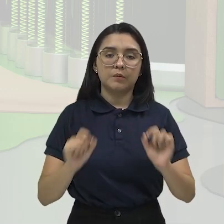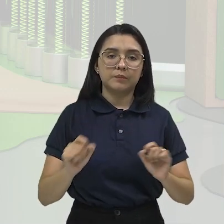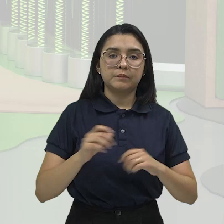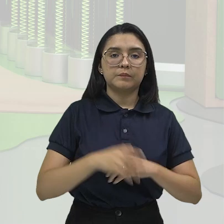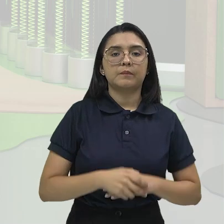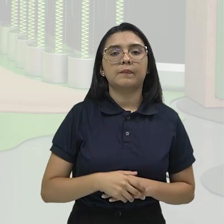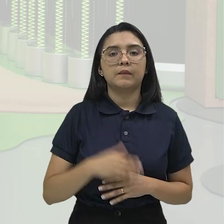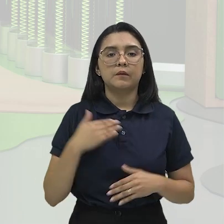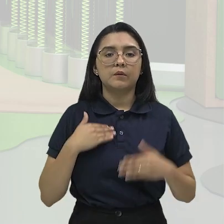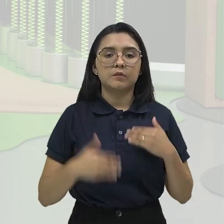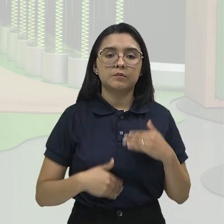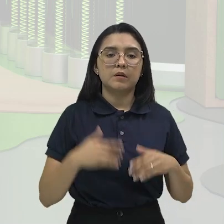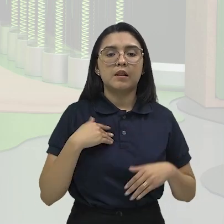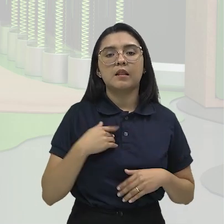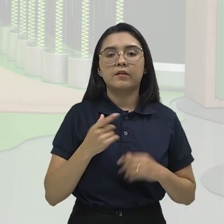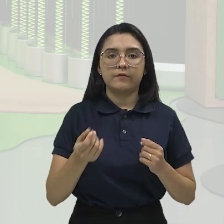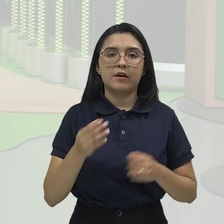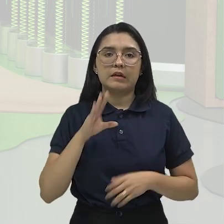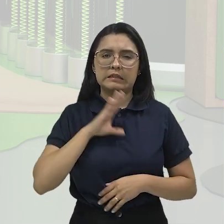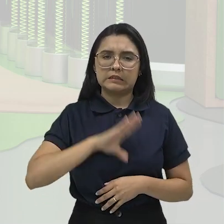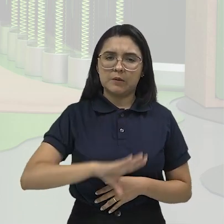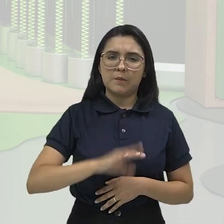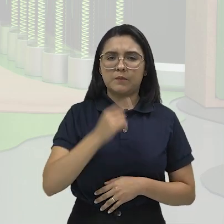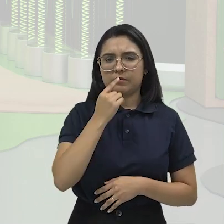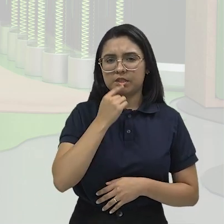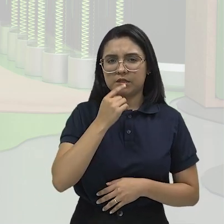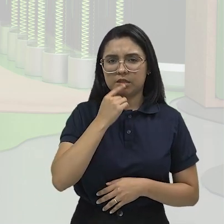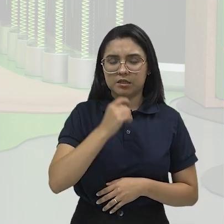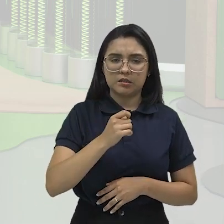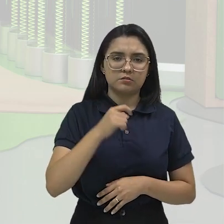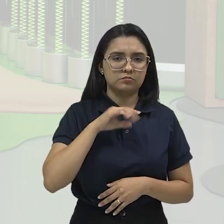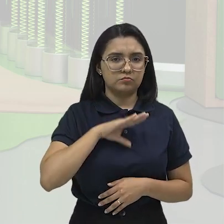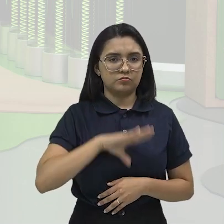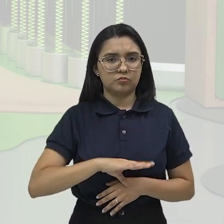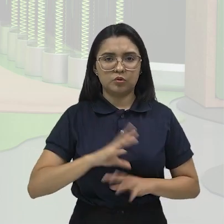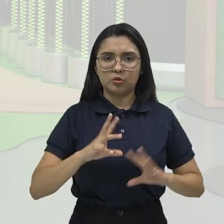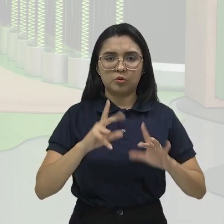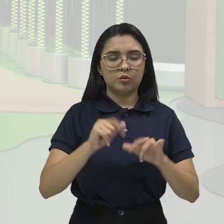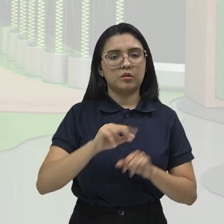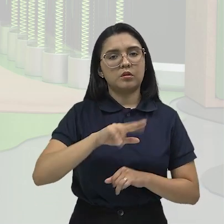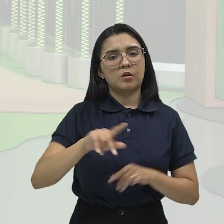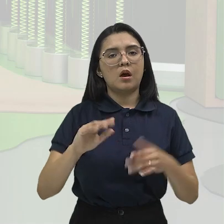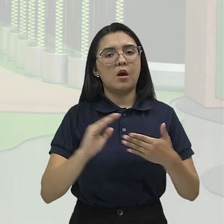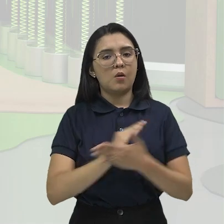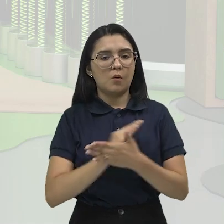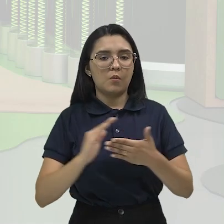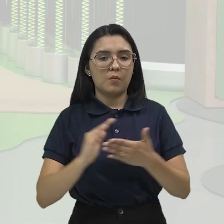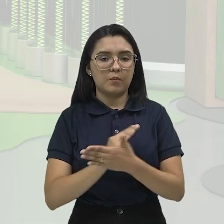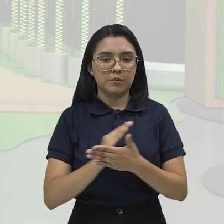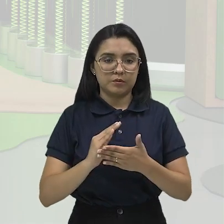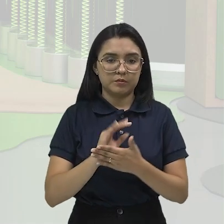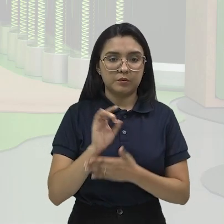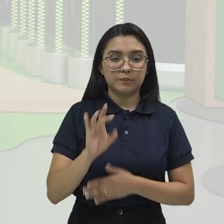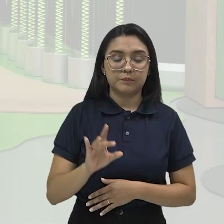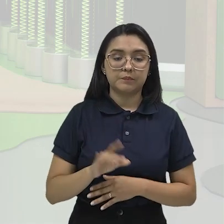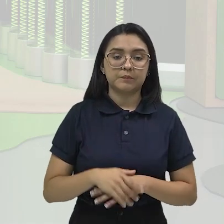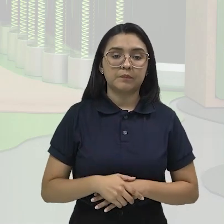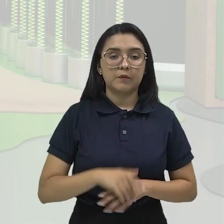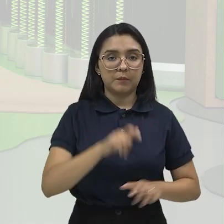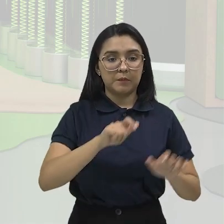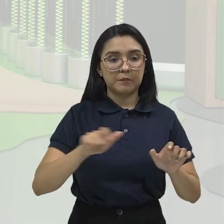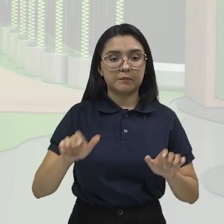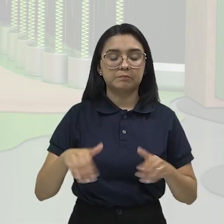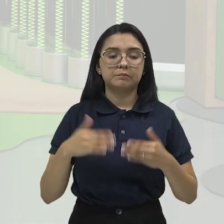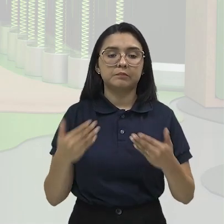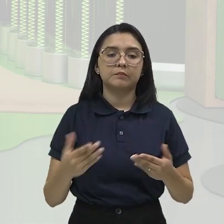delas expele um pouquinho de sangue. Não vai acontecer com todas, mas algumas mulheres passam por isso. E falando desde a